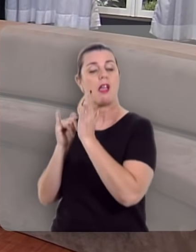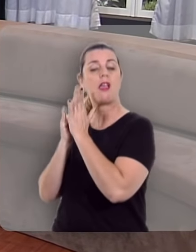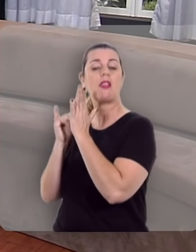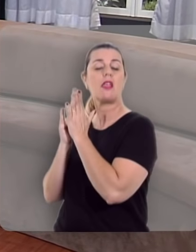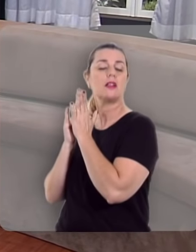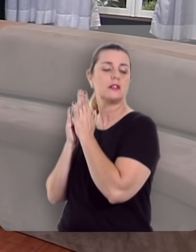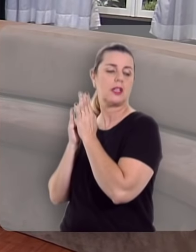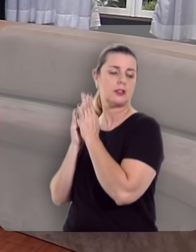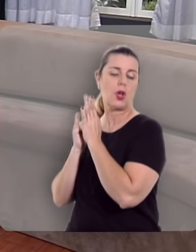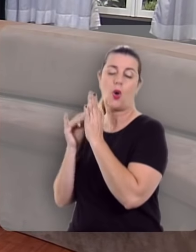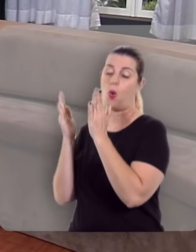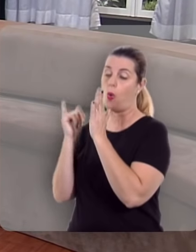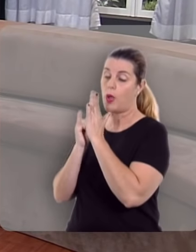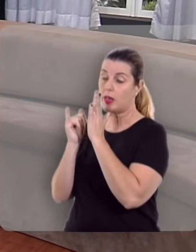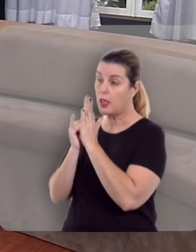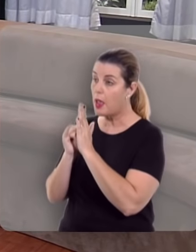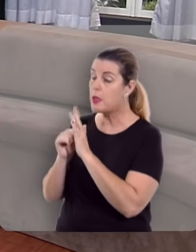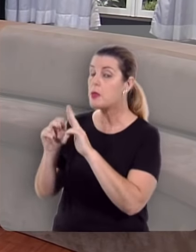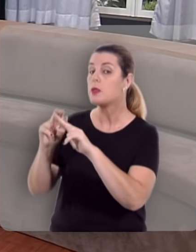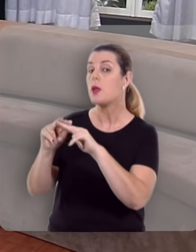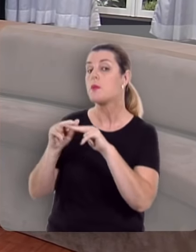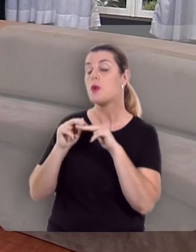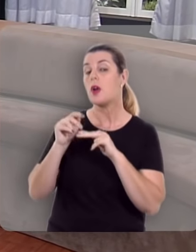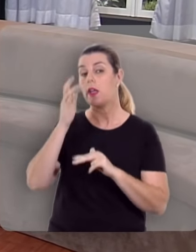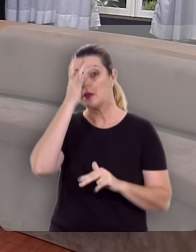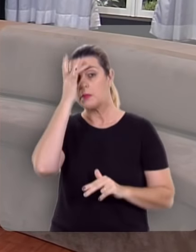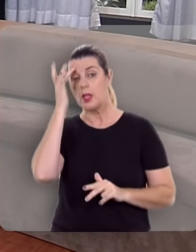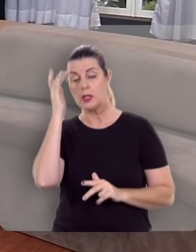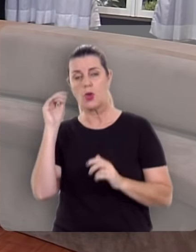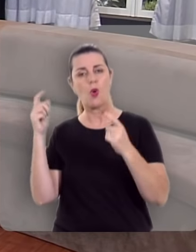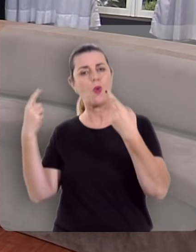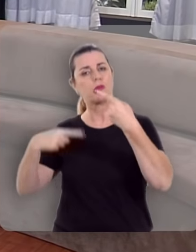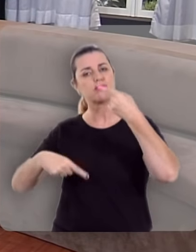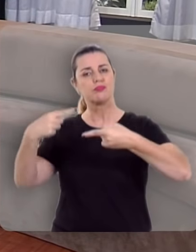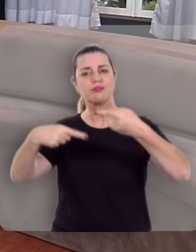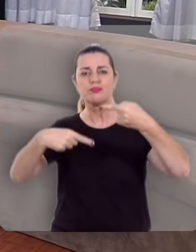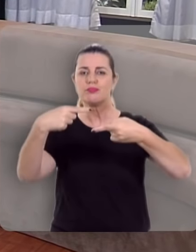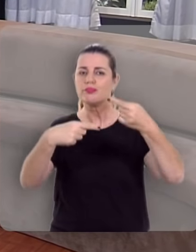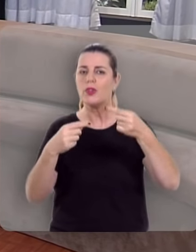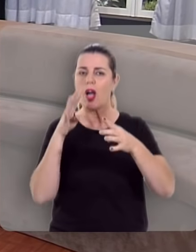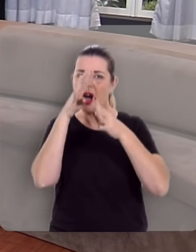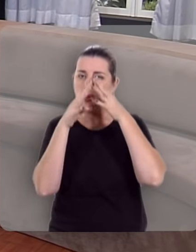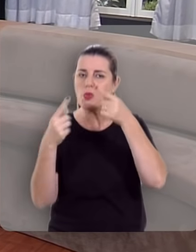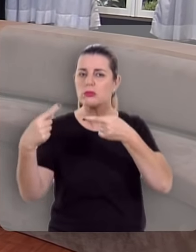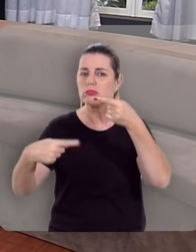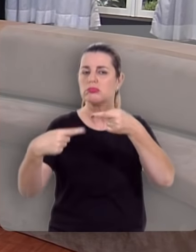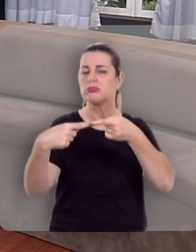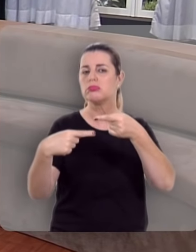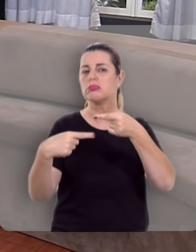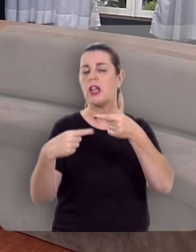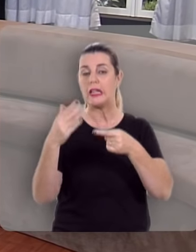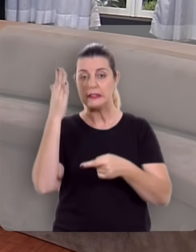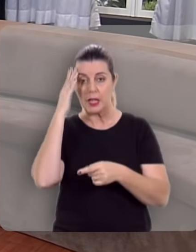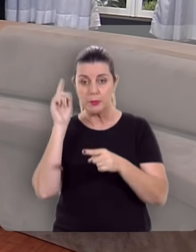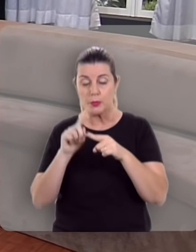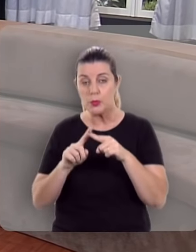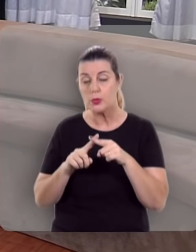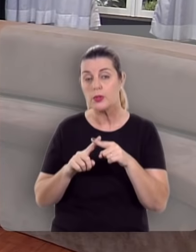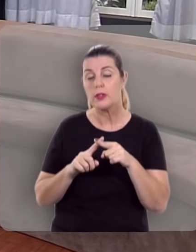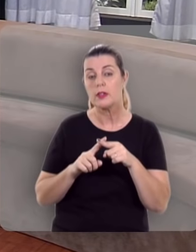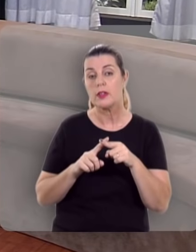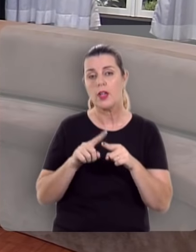da autodefesa e entra na brecha da intercessão. Ore por aqueles que